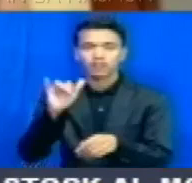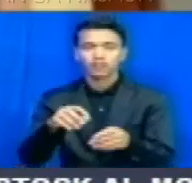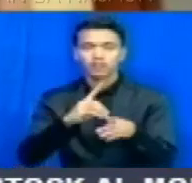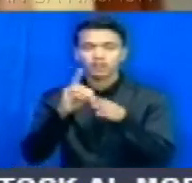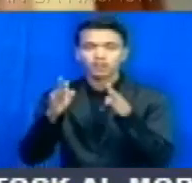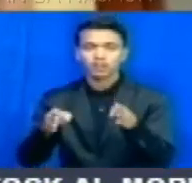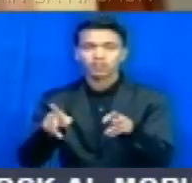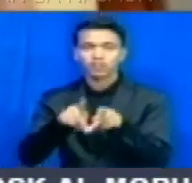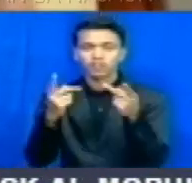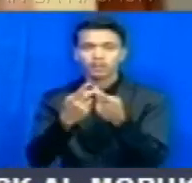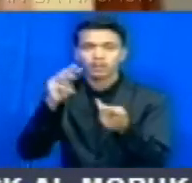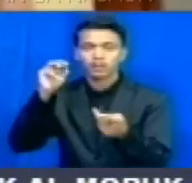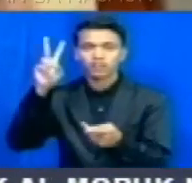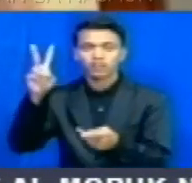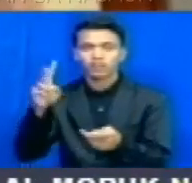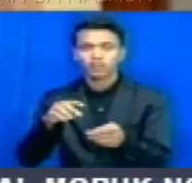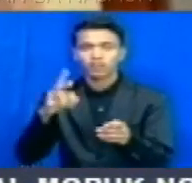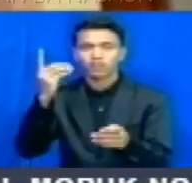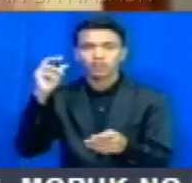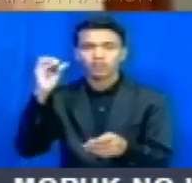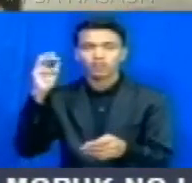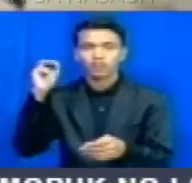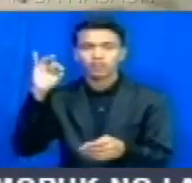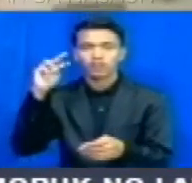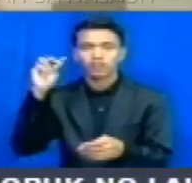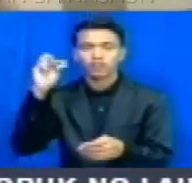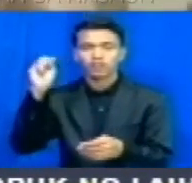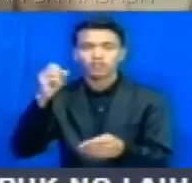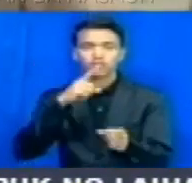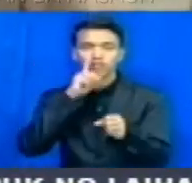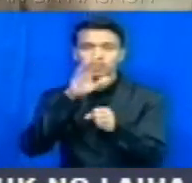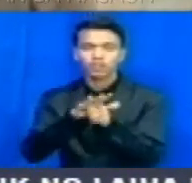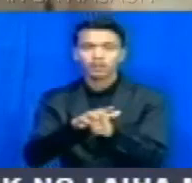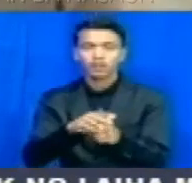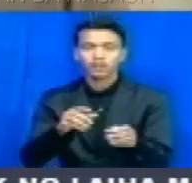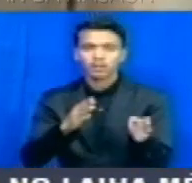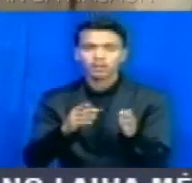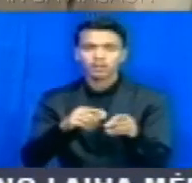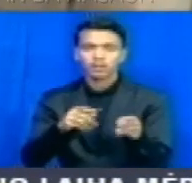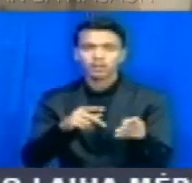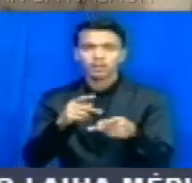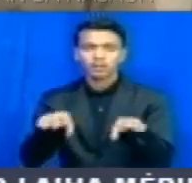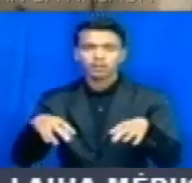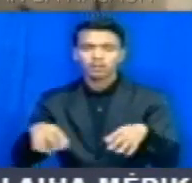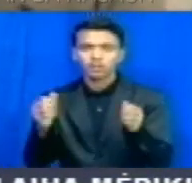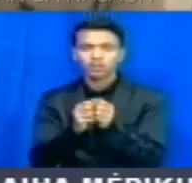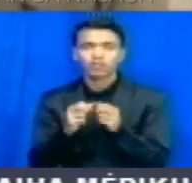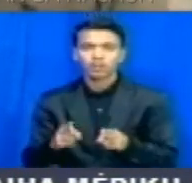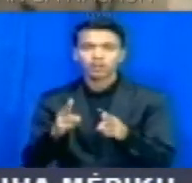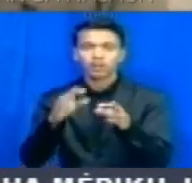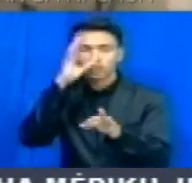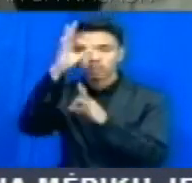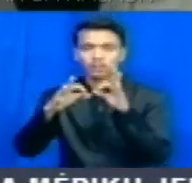Diretor Companhia M2 Unipessoa Limitada, Domingos Flávio, promete que se acelera a construção física da obra Neholais, não